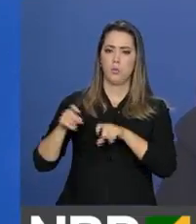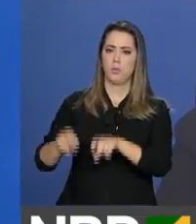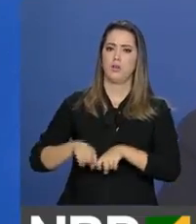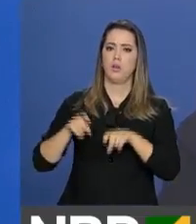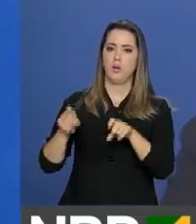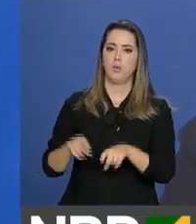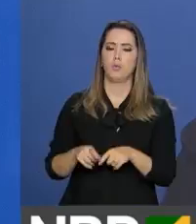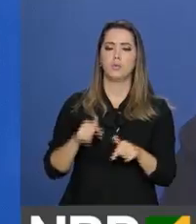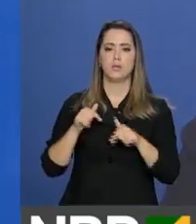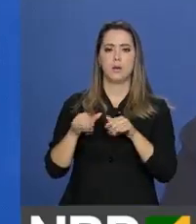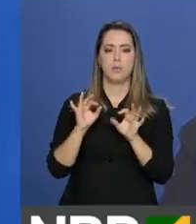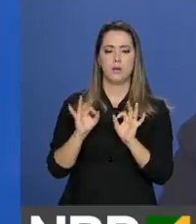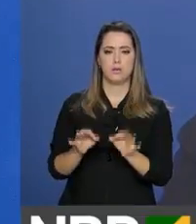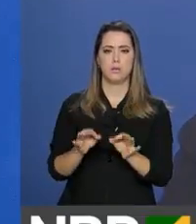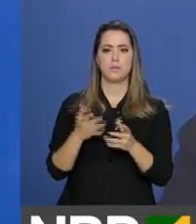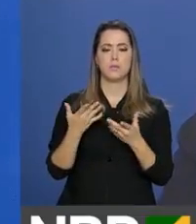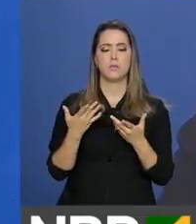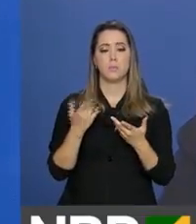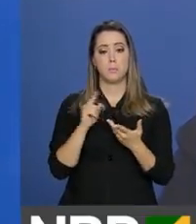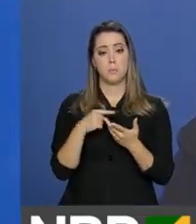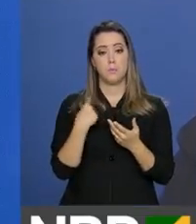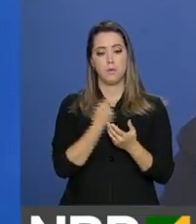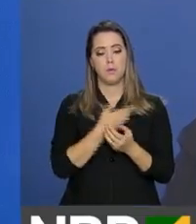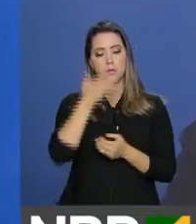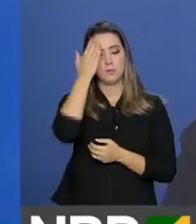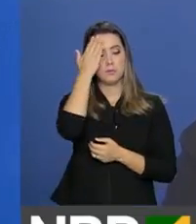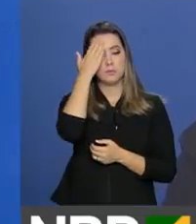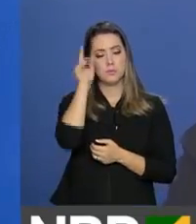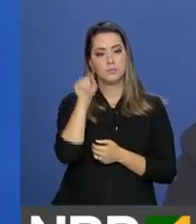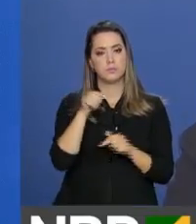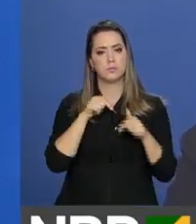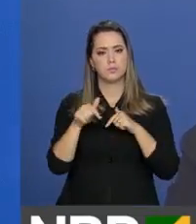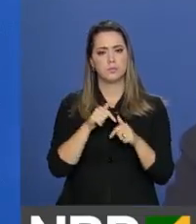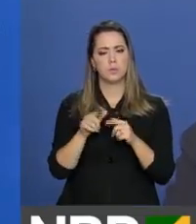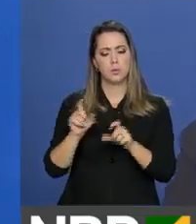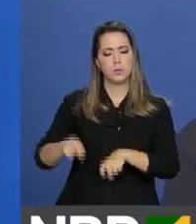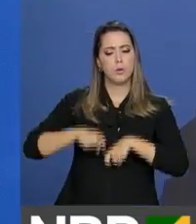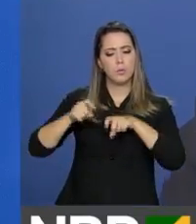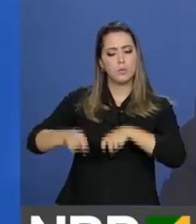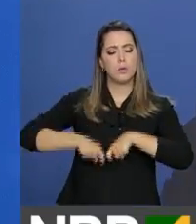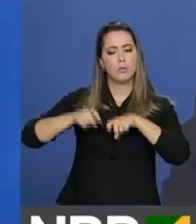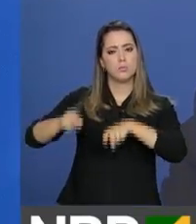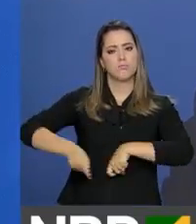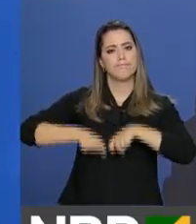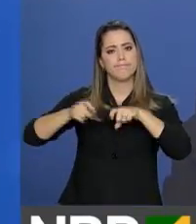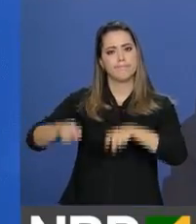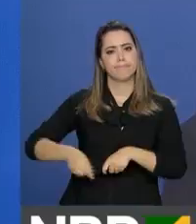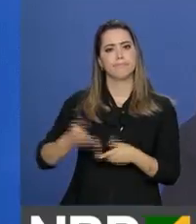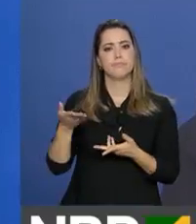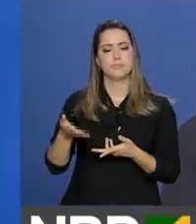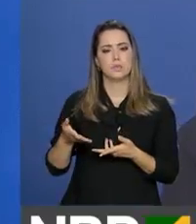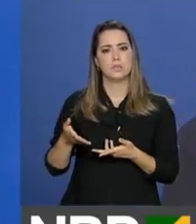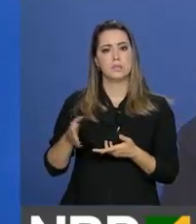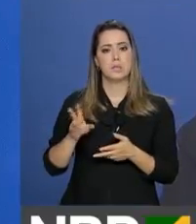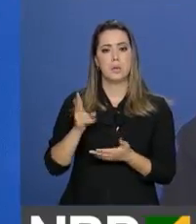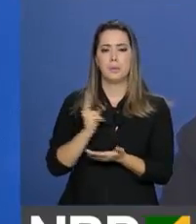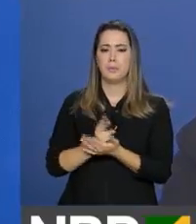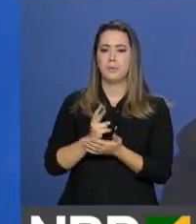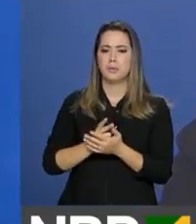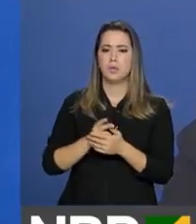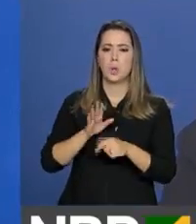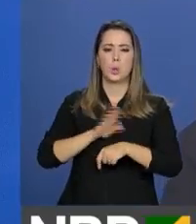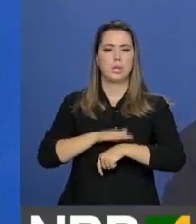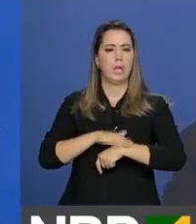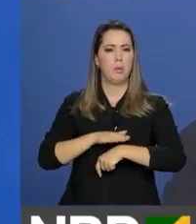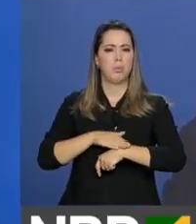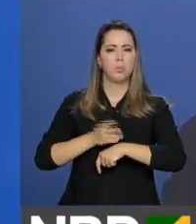César, não é? Porque nós todos sabemos que o trabalho no campo ele, até pela sazonalidade